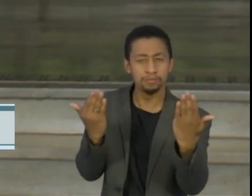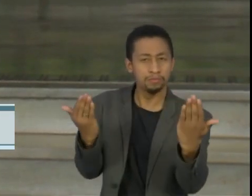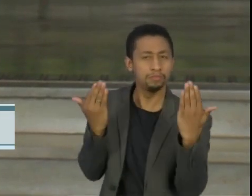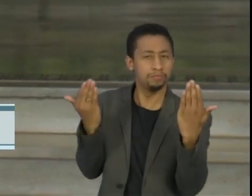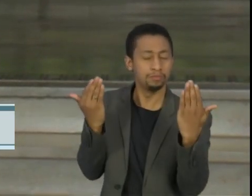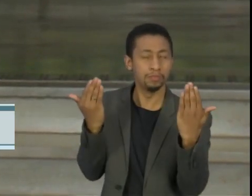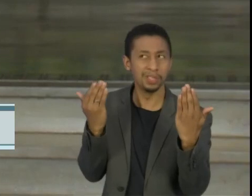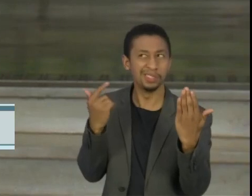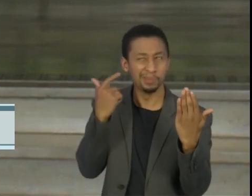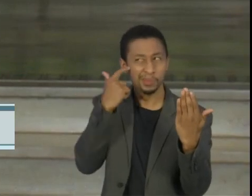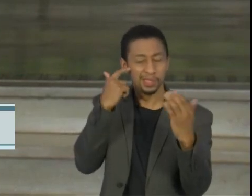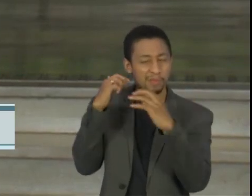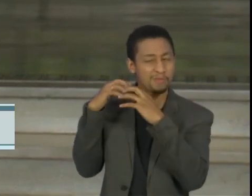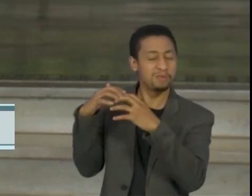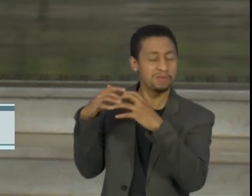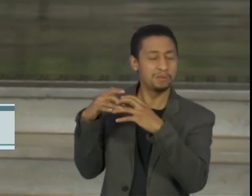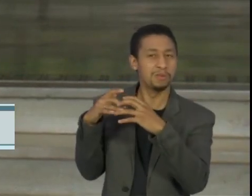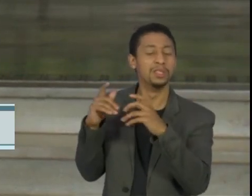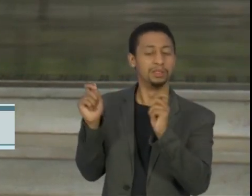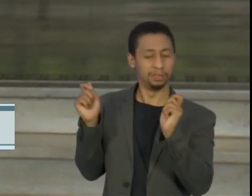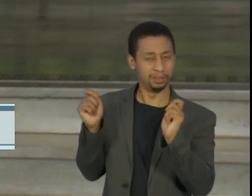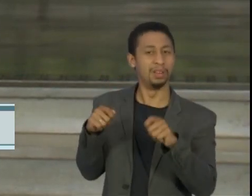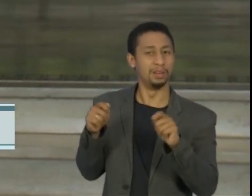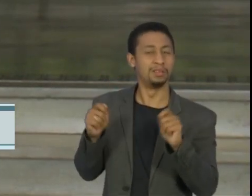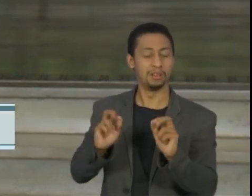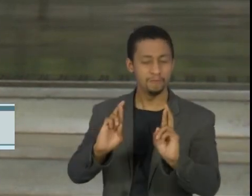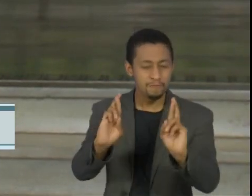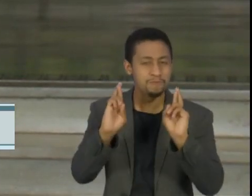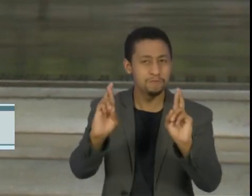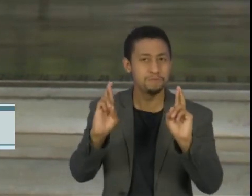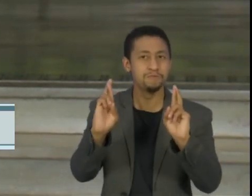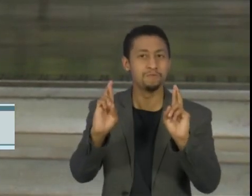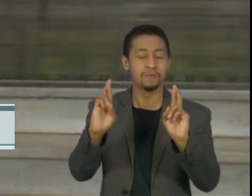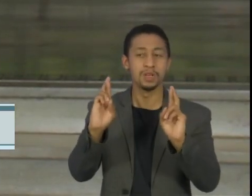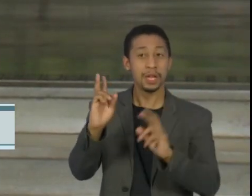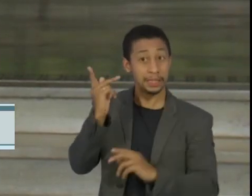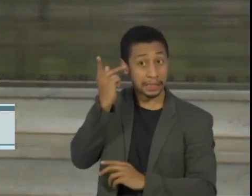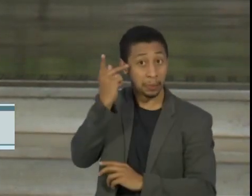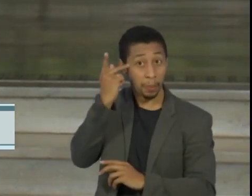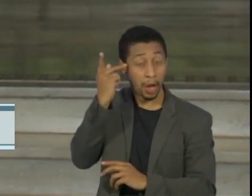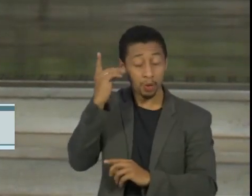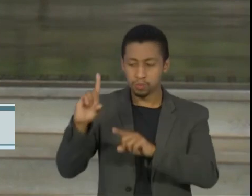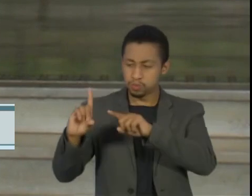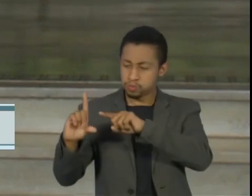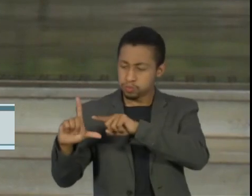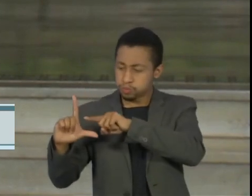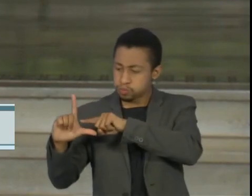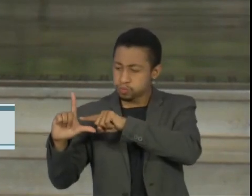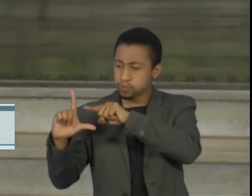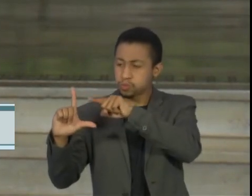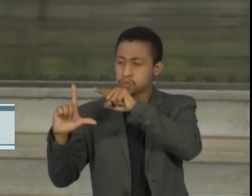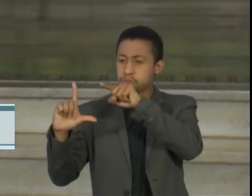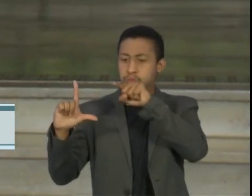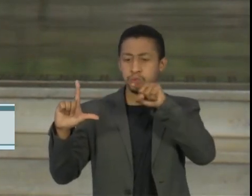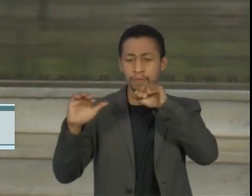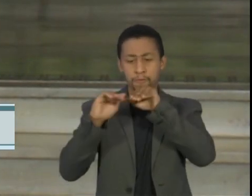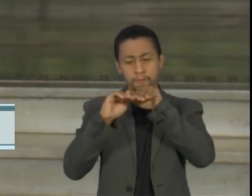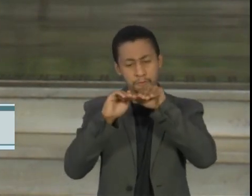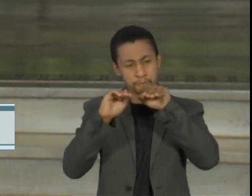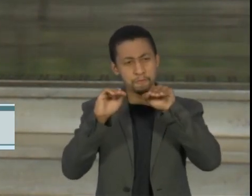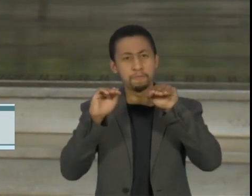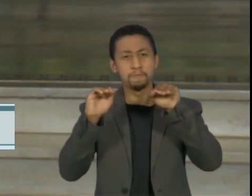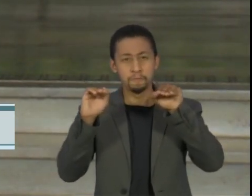que São Paulo está chegando próximo do platô. O platô que é a faixa superior e que